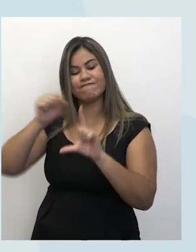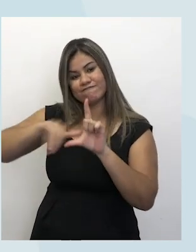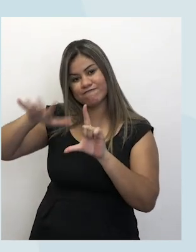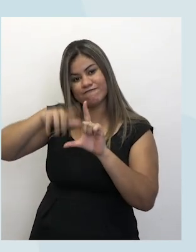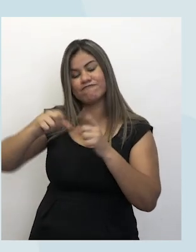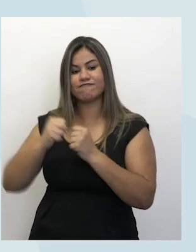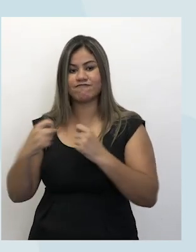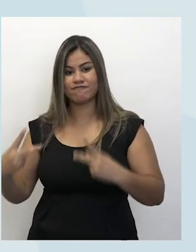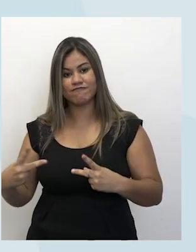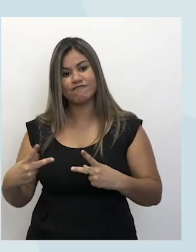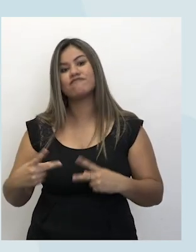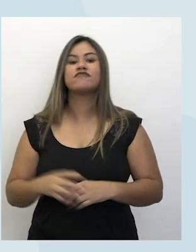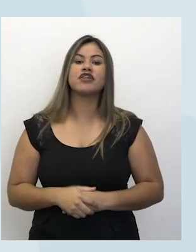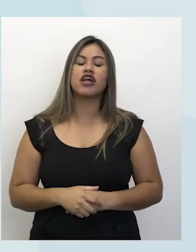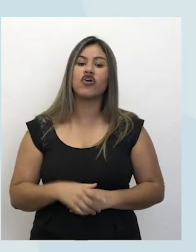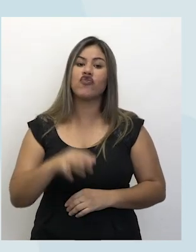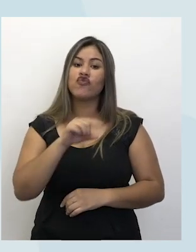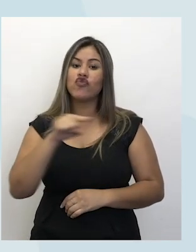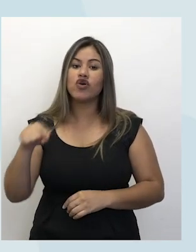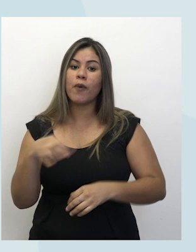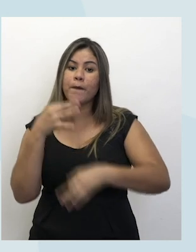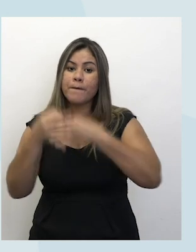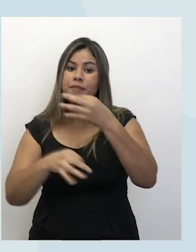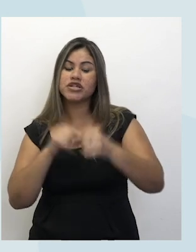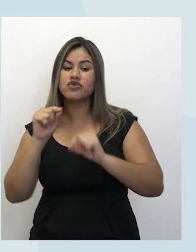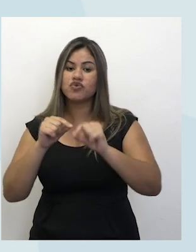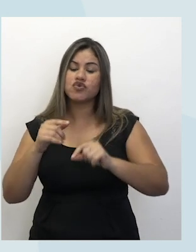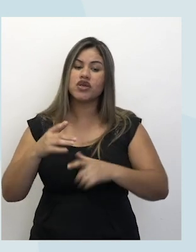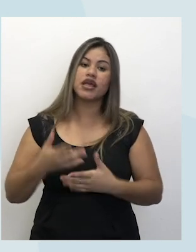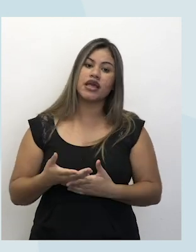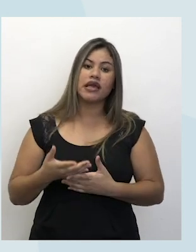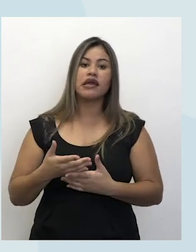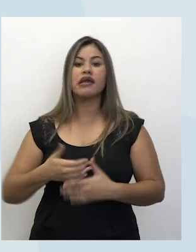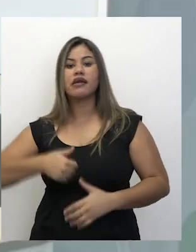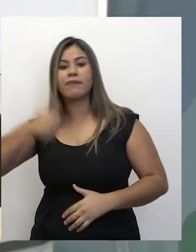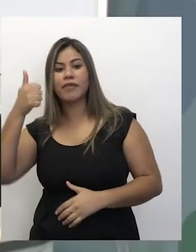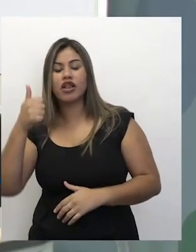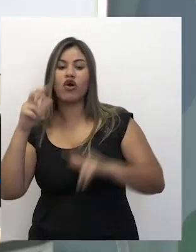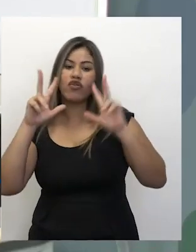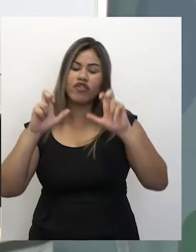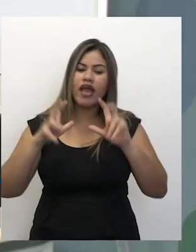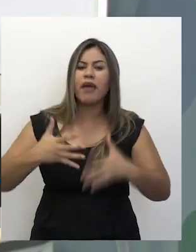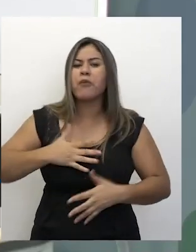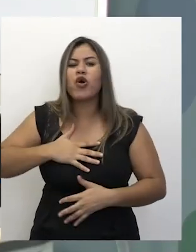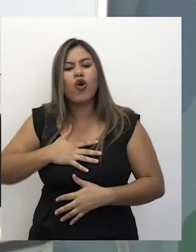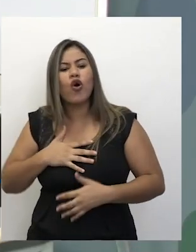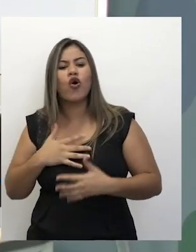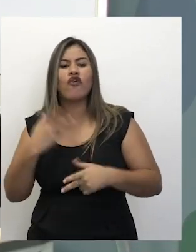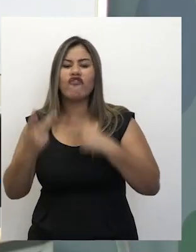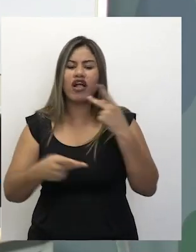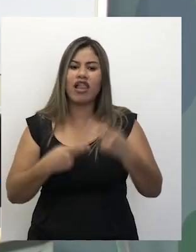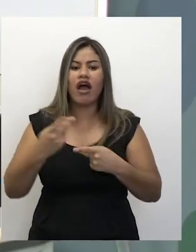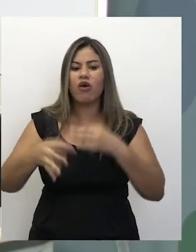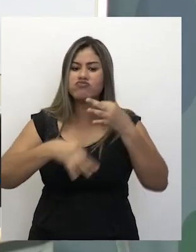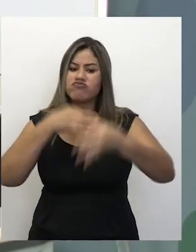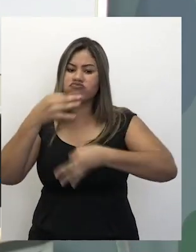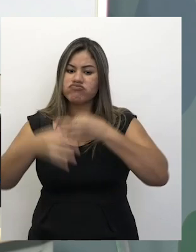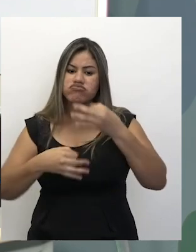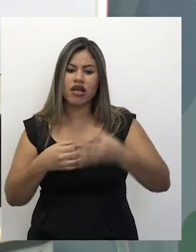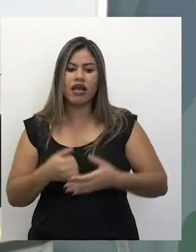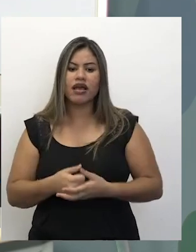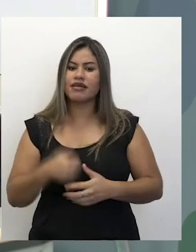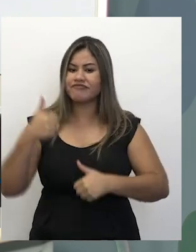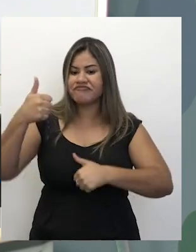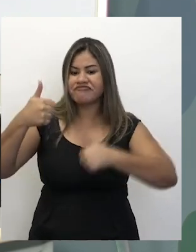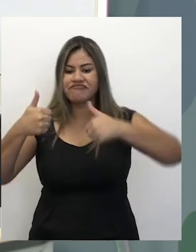aí nesse link dizendo que você achou da nossa aula com as outras temos você queria que nessa aguardássemos aqui falasse nos dizer o que você achou deixa eu colocar lá